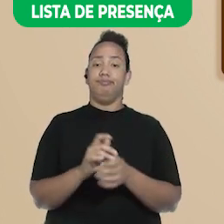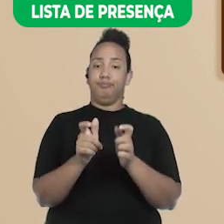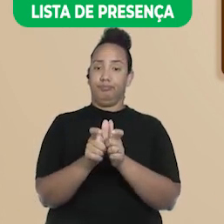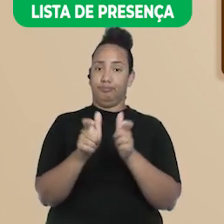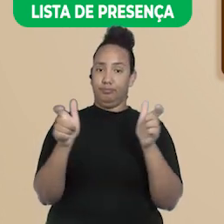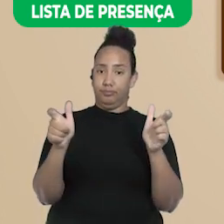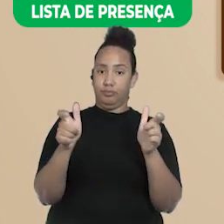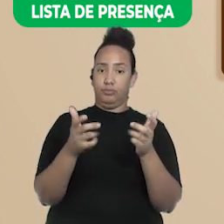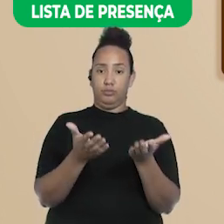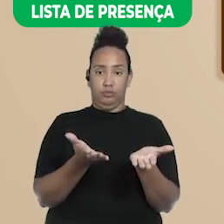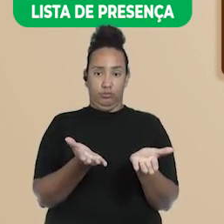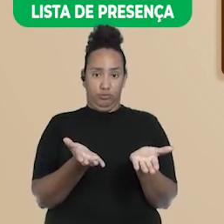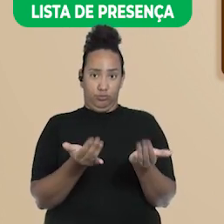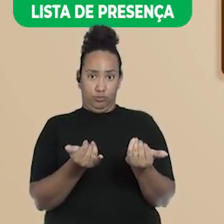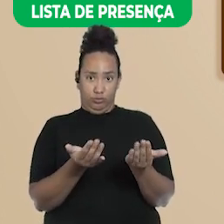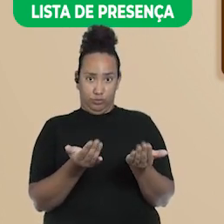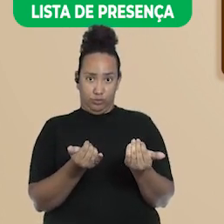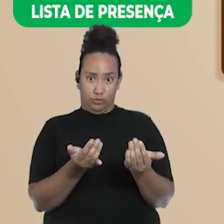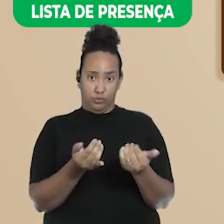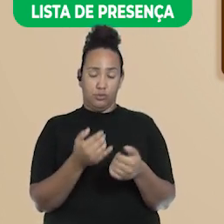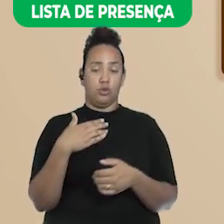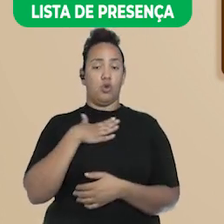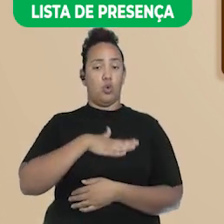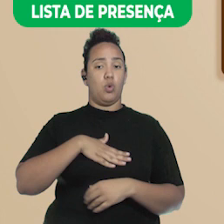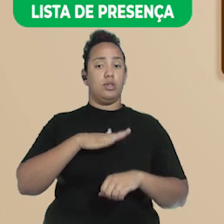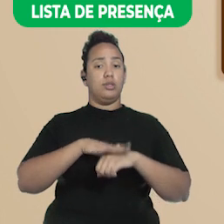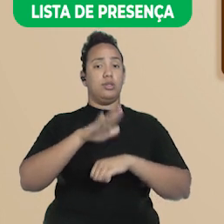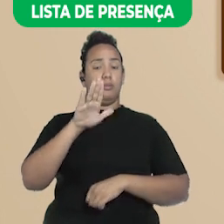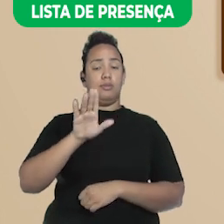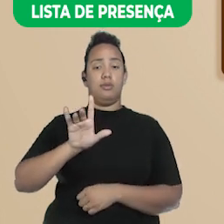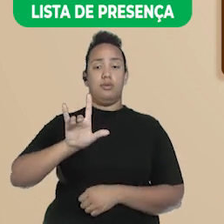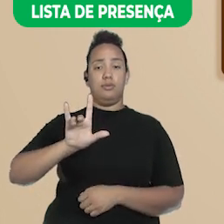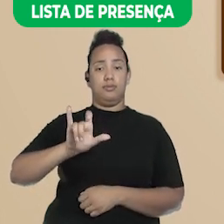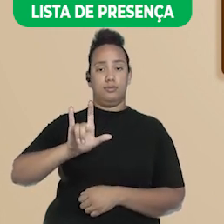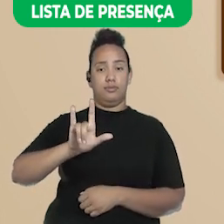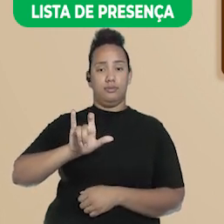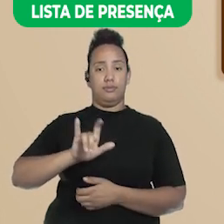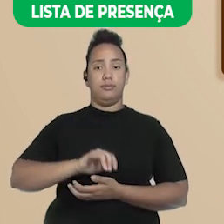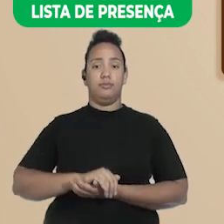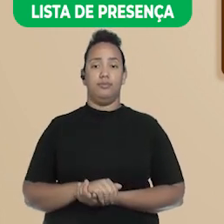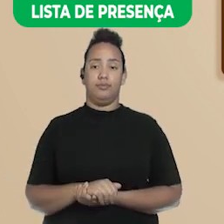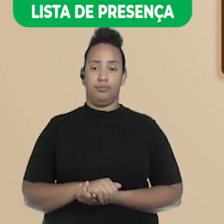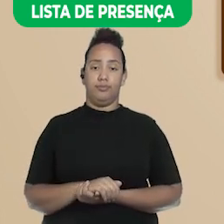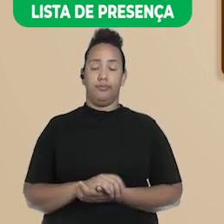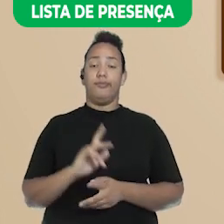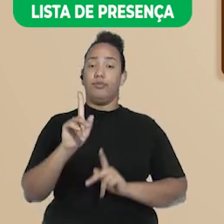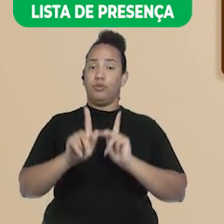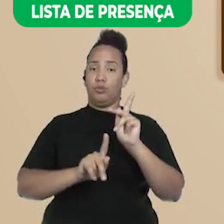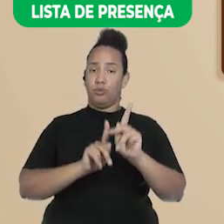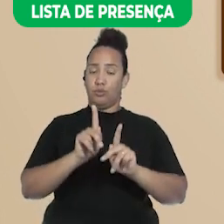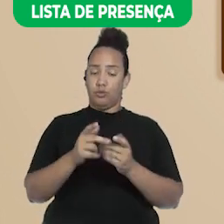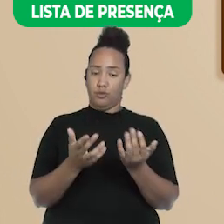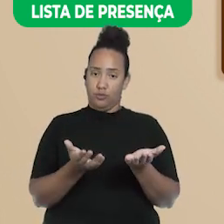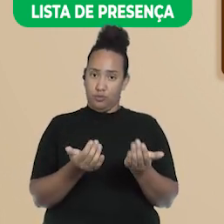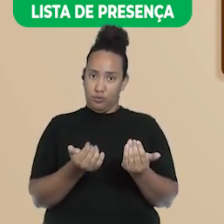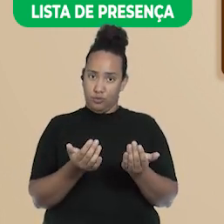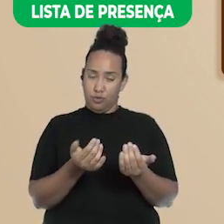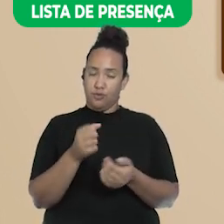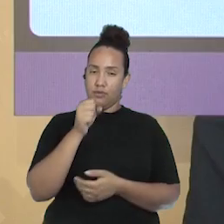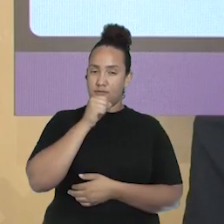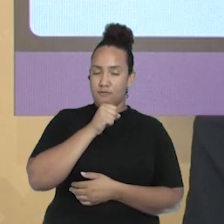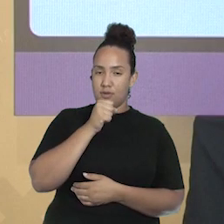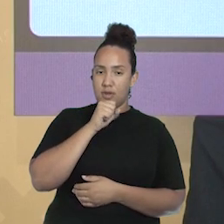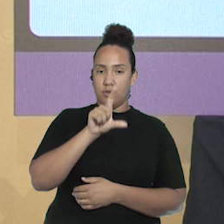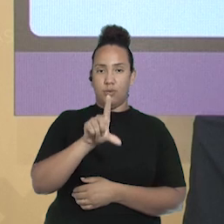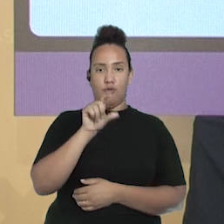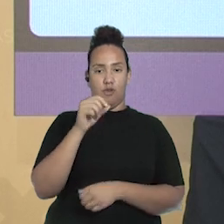público jovem tem preferência pela rede Instagram e o público mais velho prefere a rede